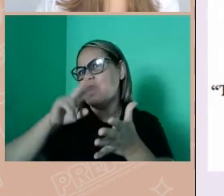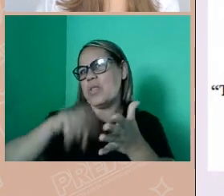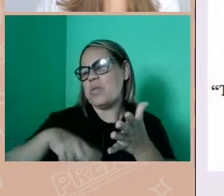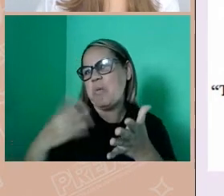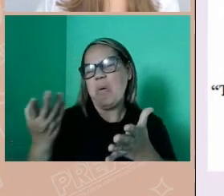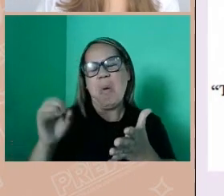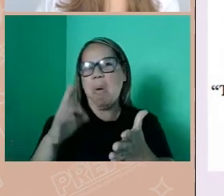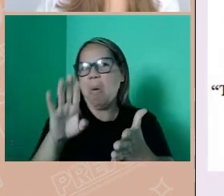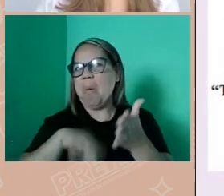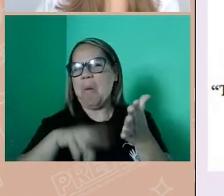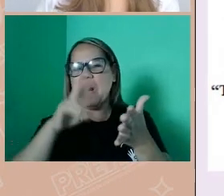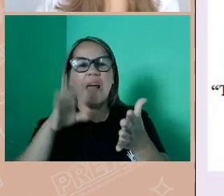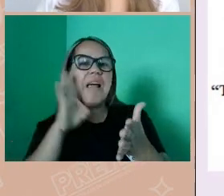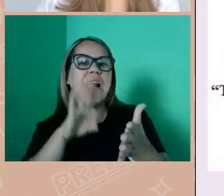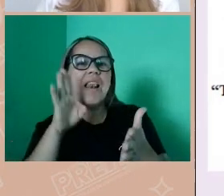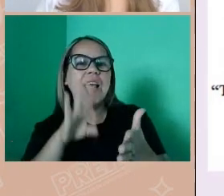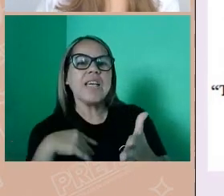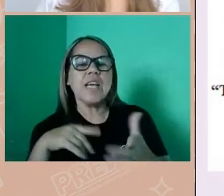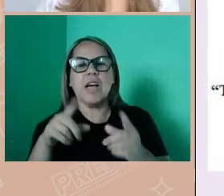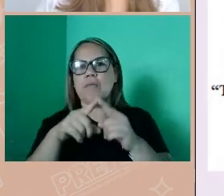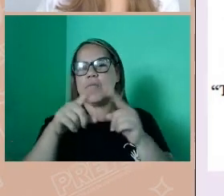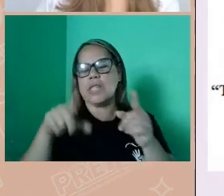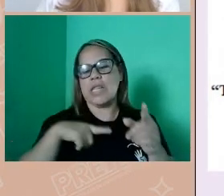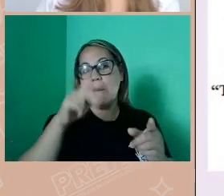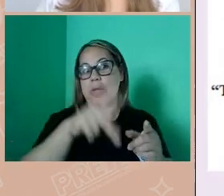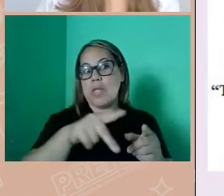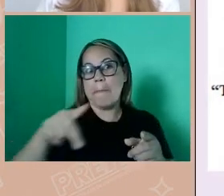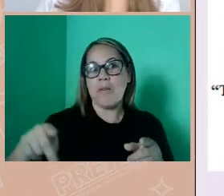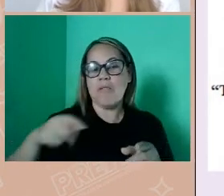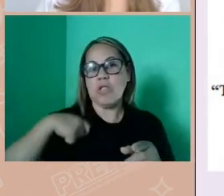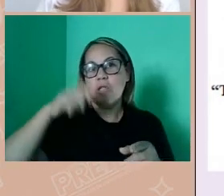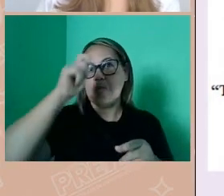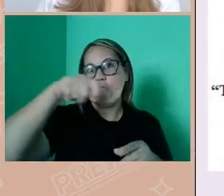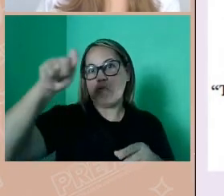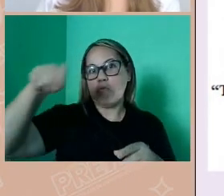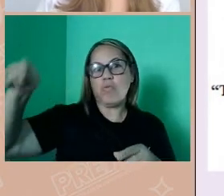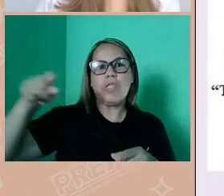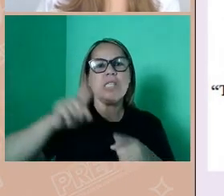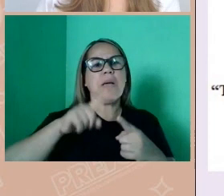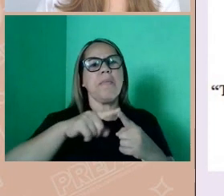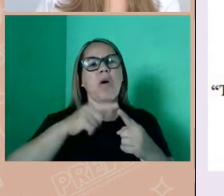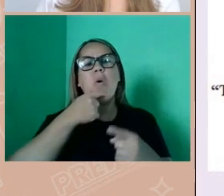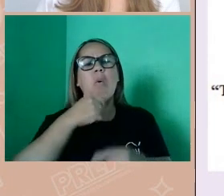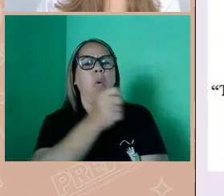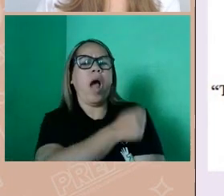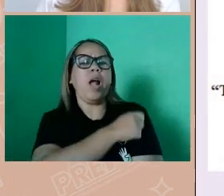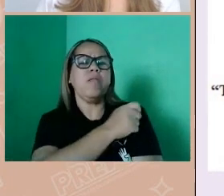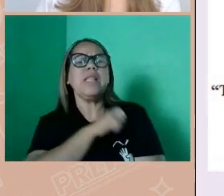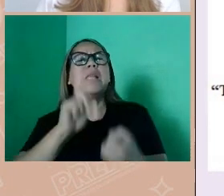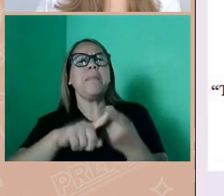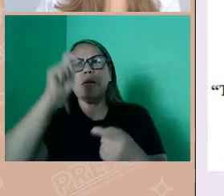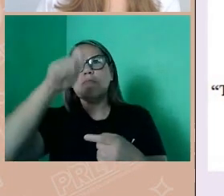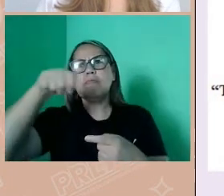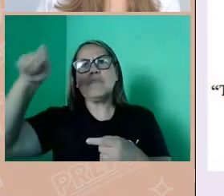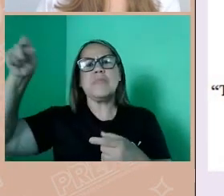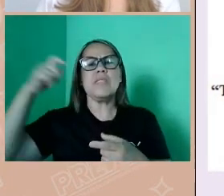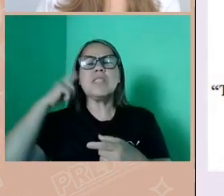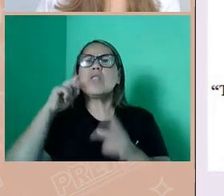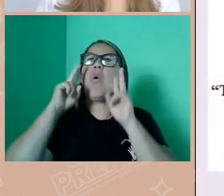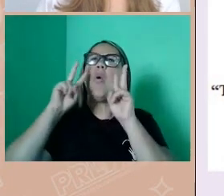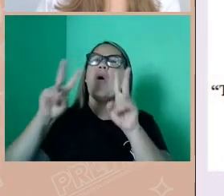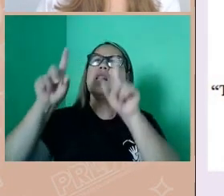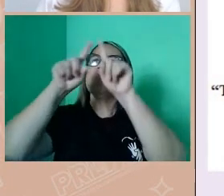legal cool aí aqui a gente tem a professora ela está com giz na mão e um aluno que também está com giz na mão ele está olhando para o